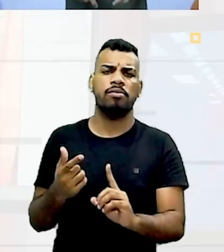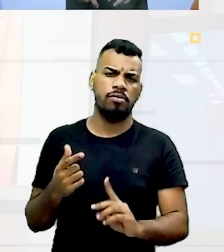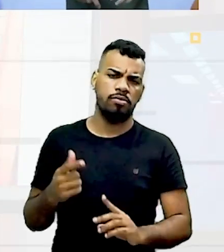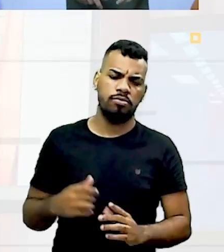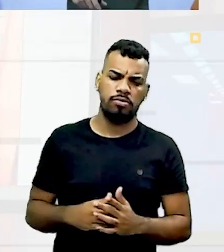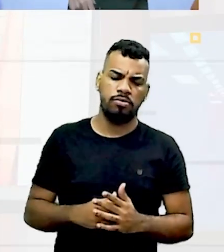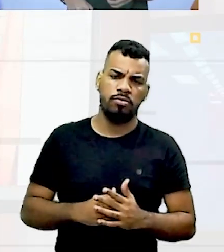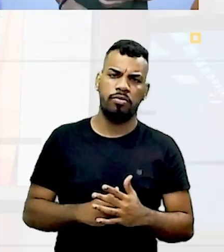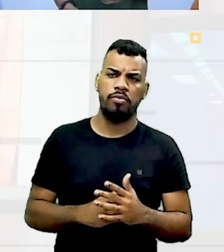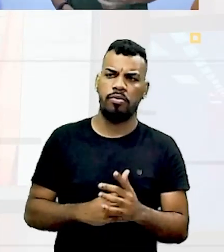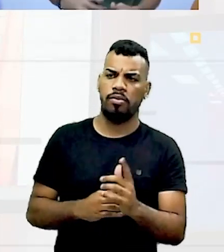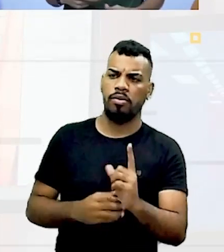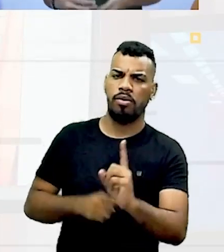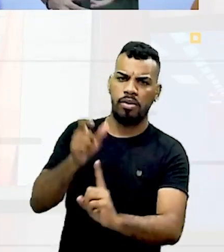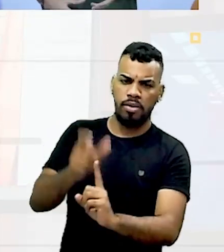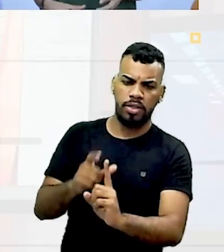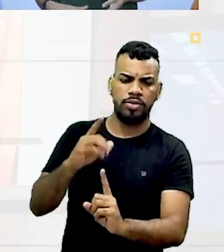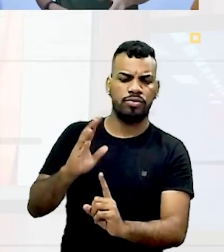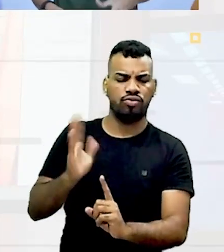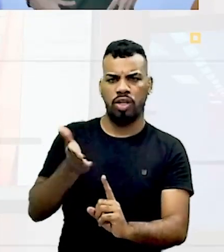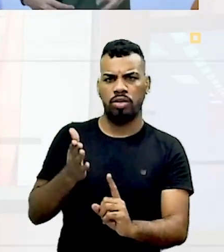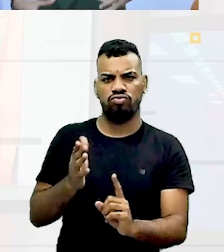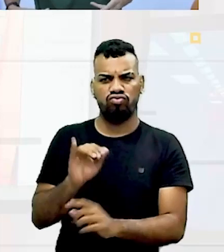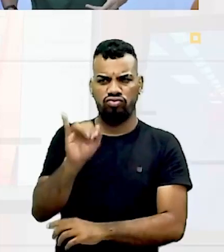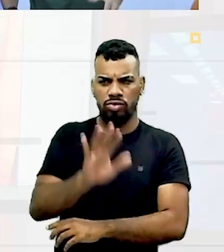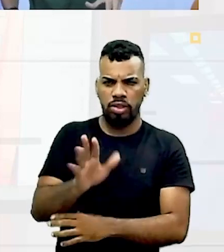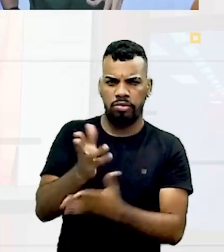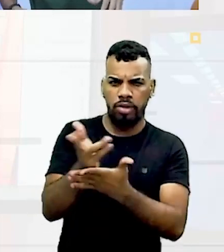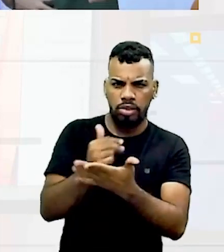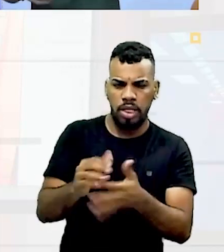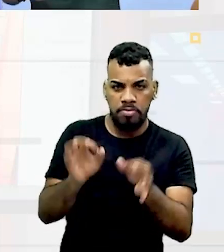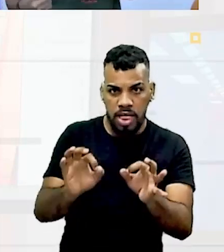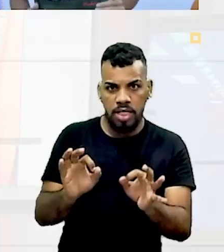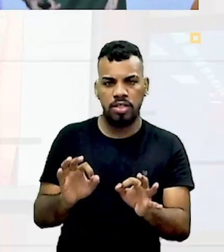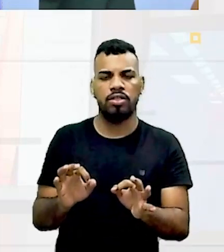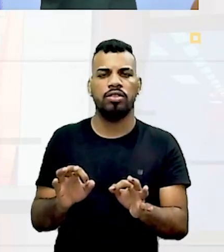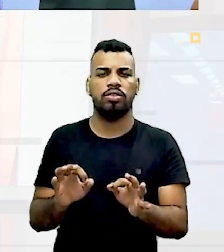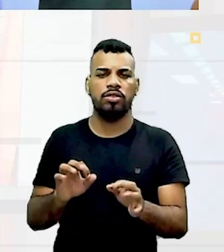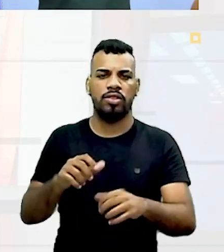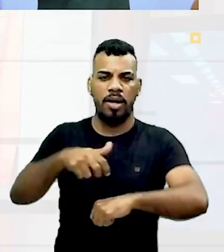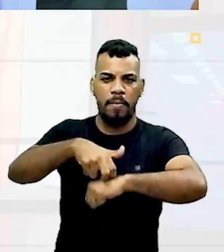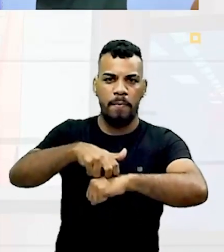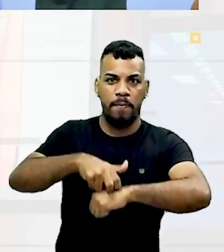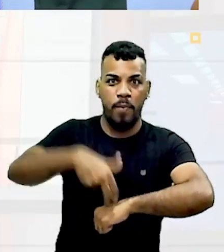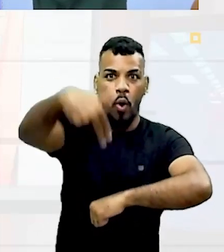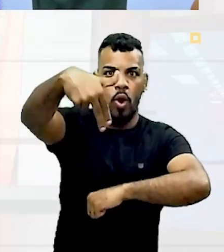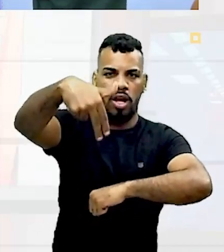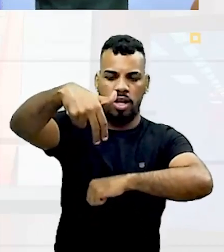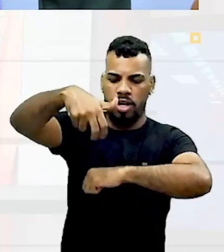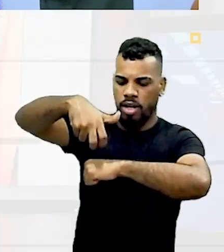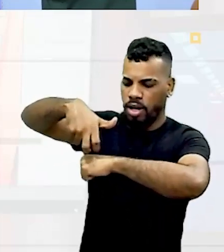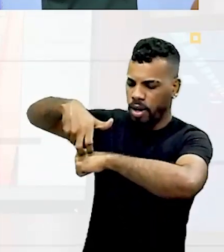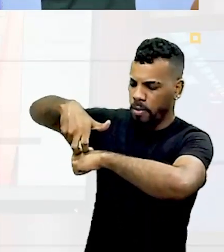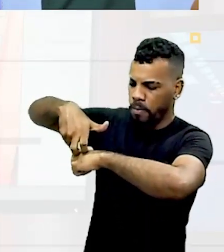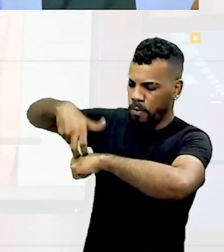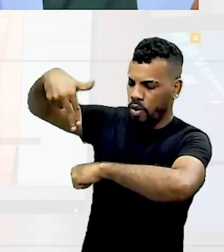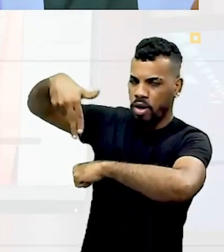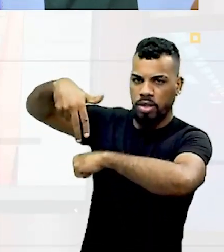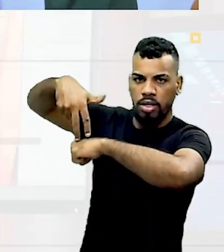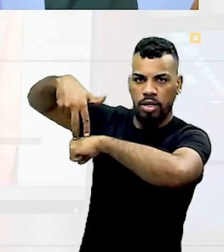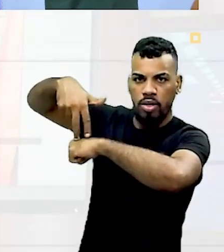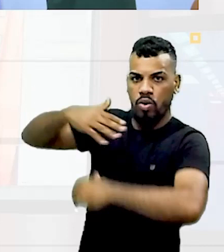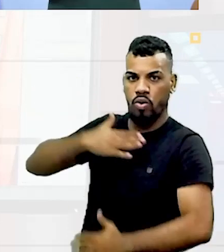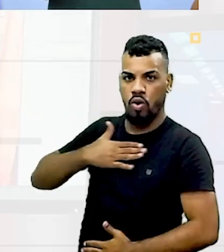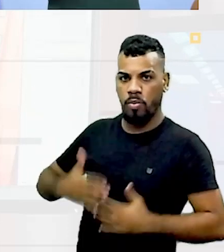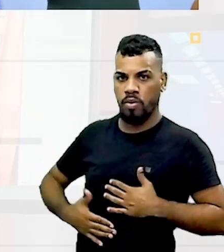ele tem um estilo mais cartunesco, mais de desenho mesmo, quando eles pulam, vocês veem que quando as pernas, o